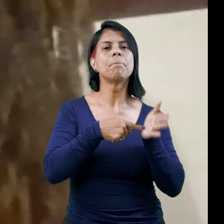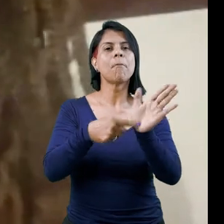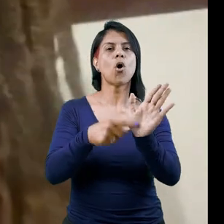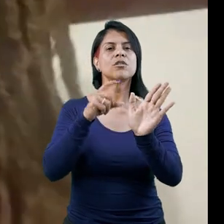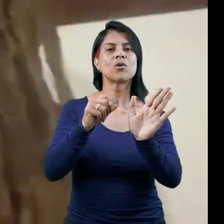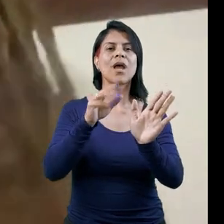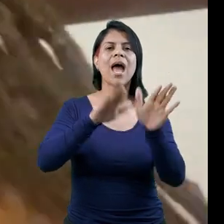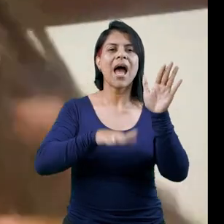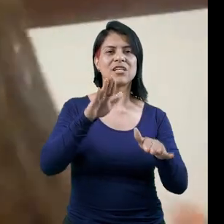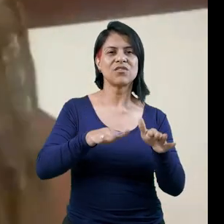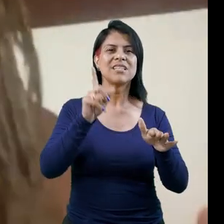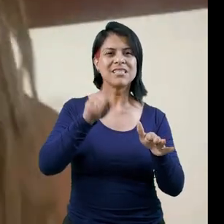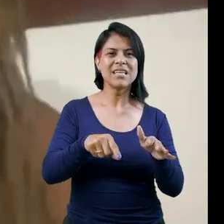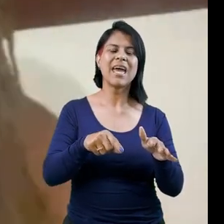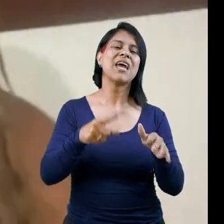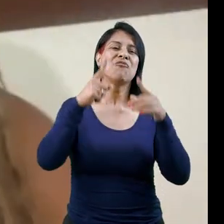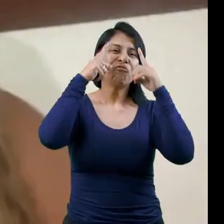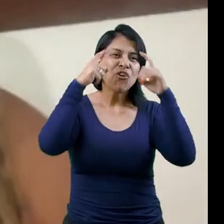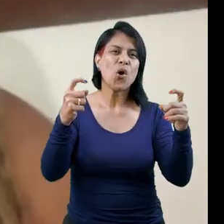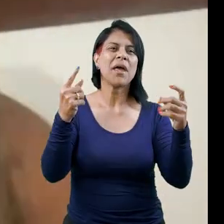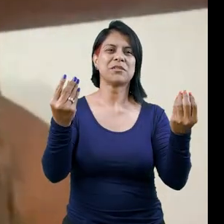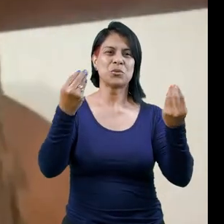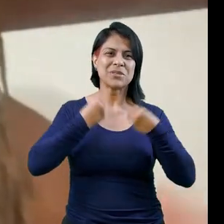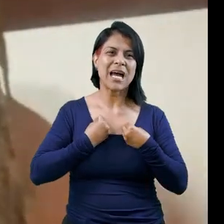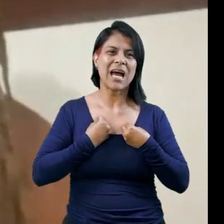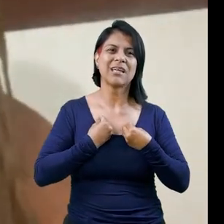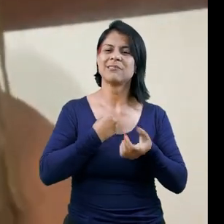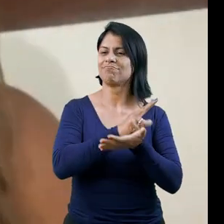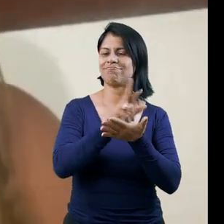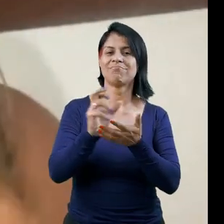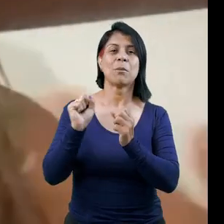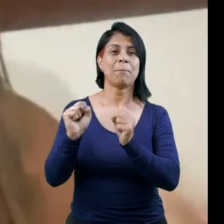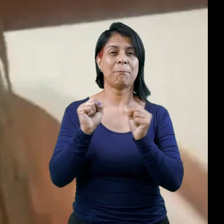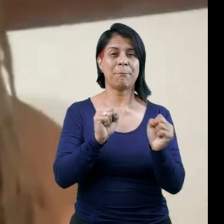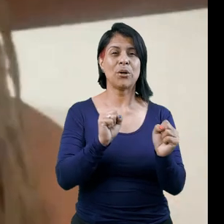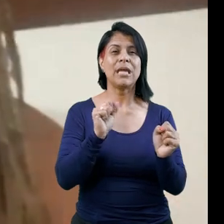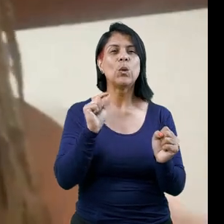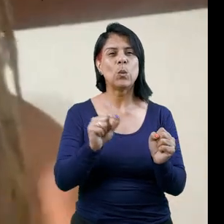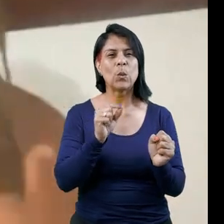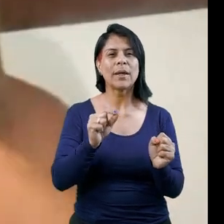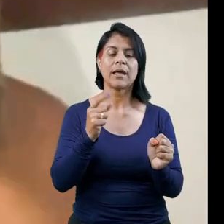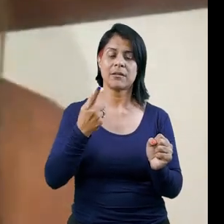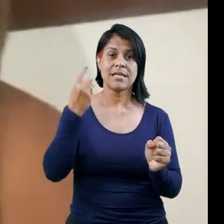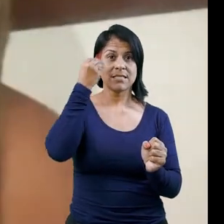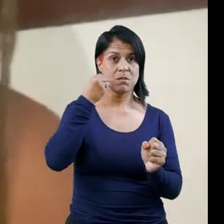de violência, né? Imposto sobre muitos povos, sobre experiências de